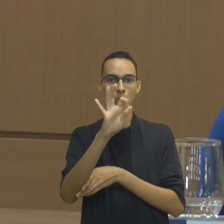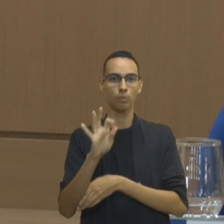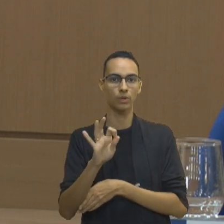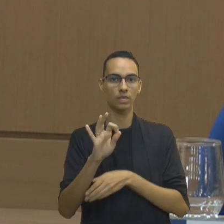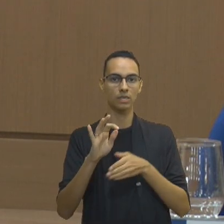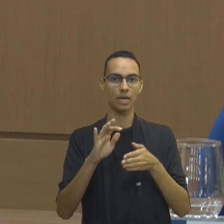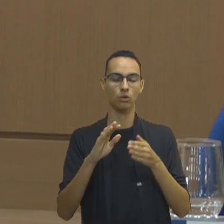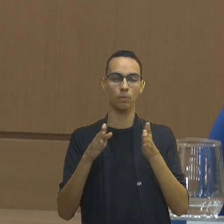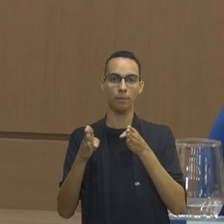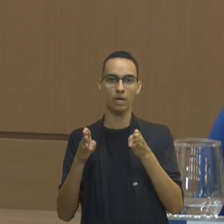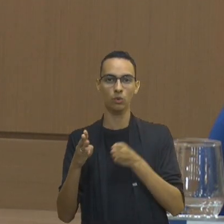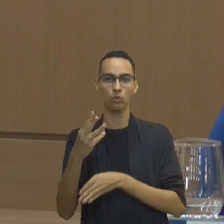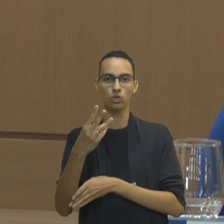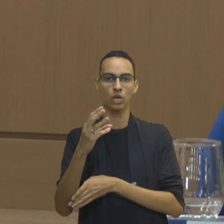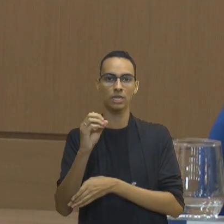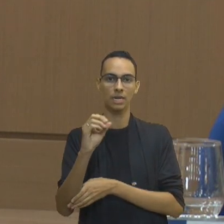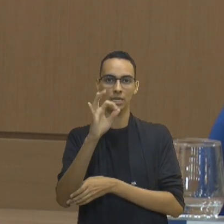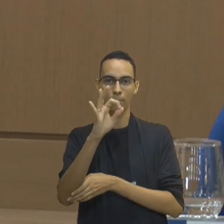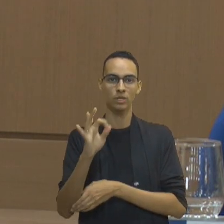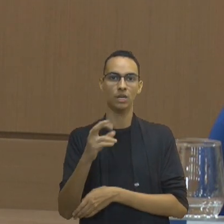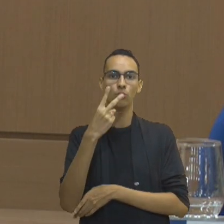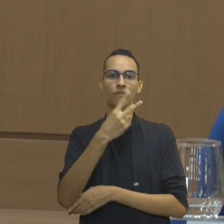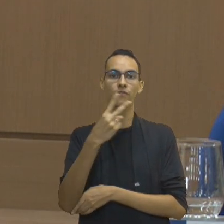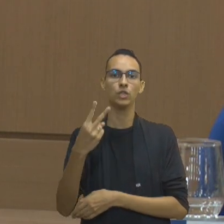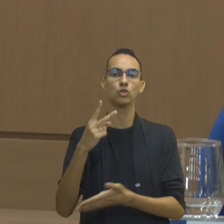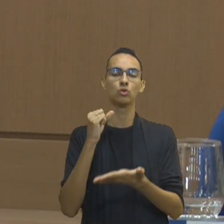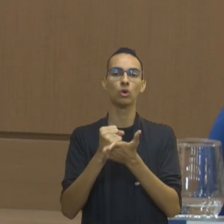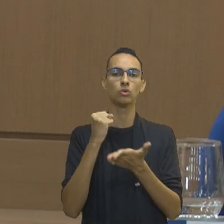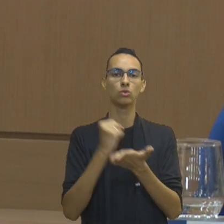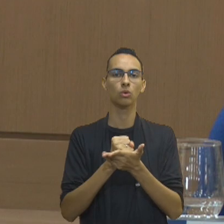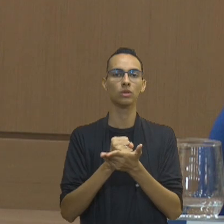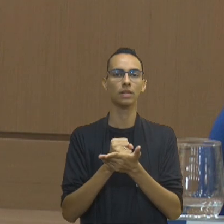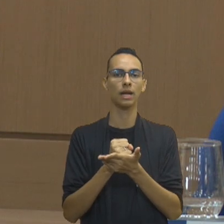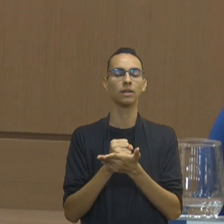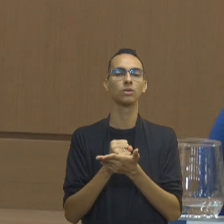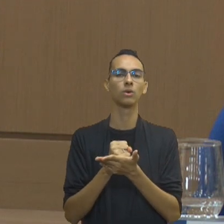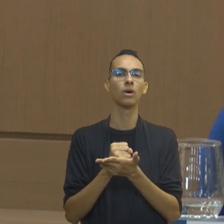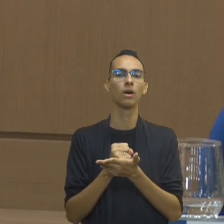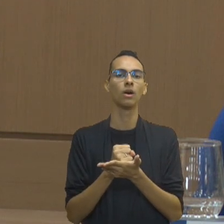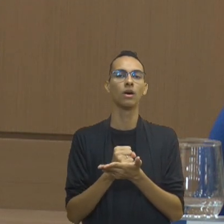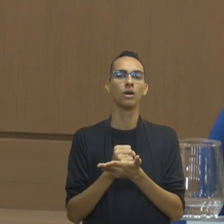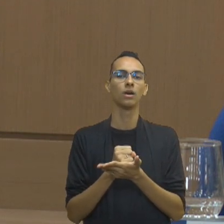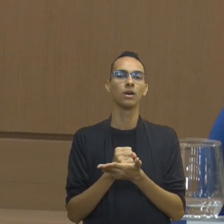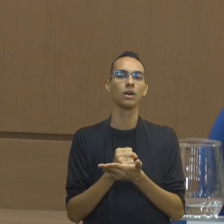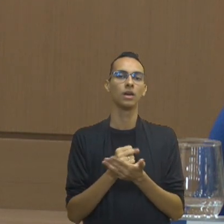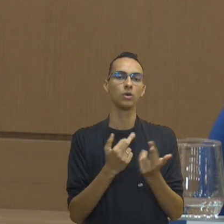em 22 contratos, se eu não me engano, dos mais variados, como eu